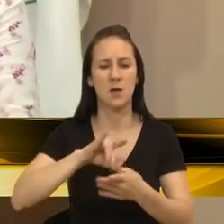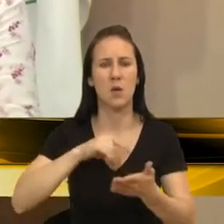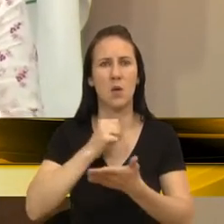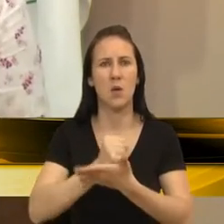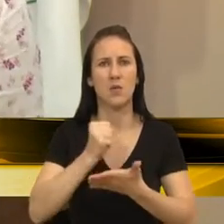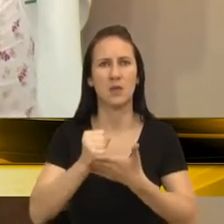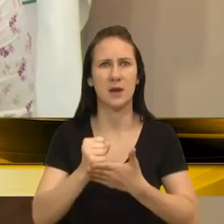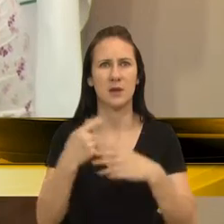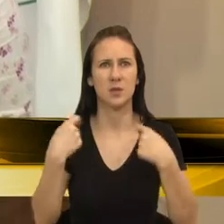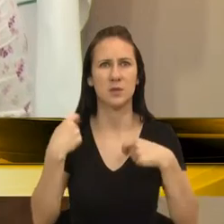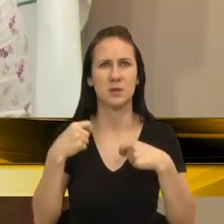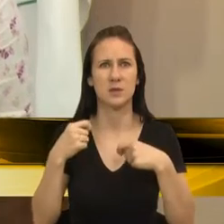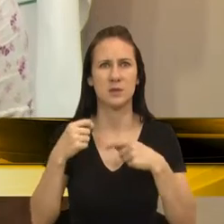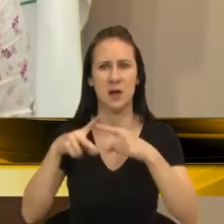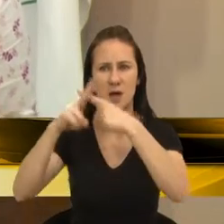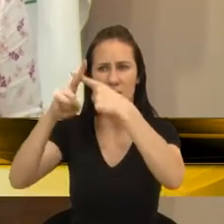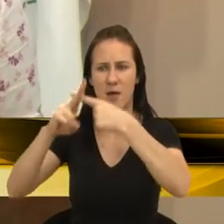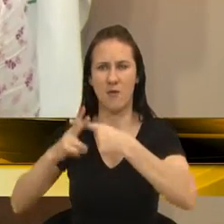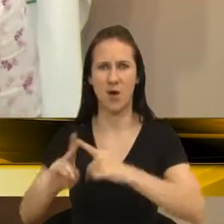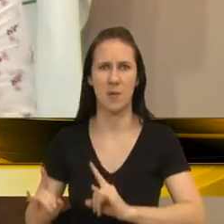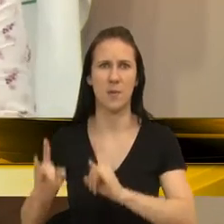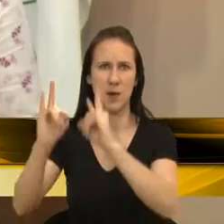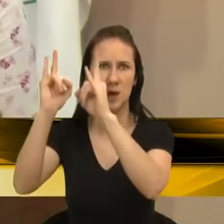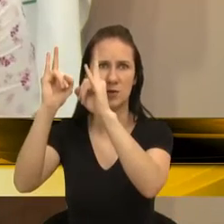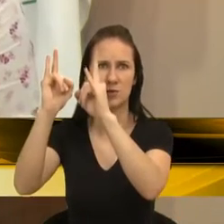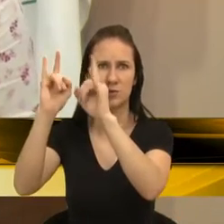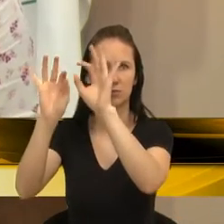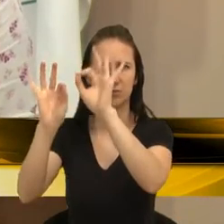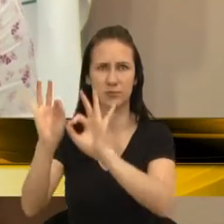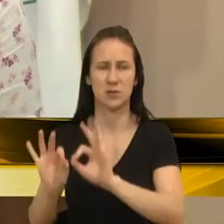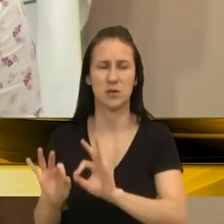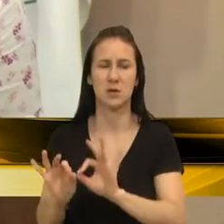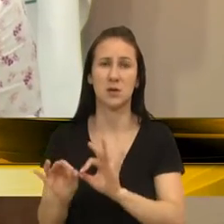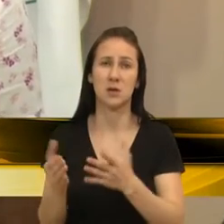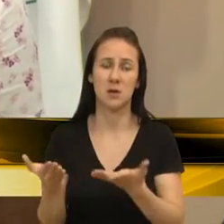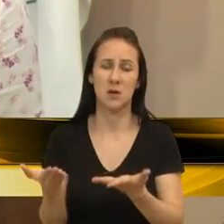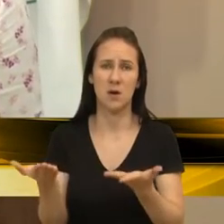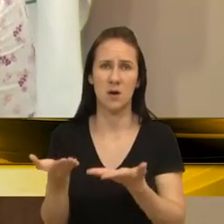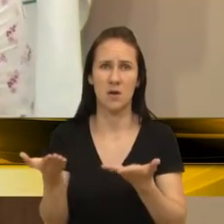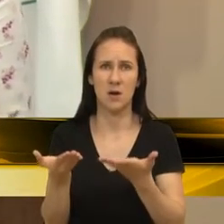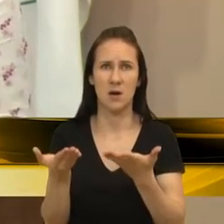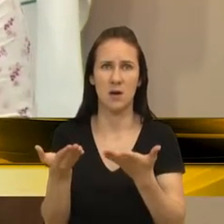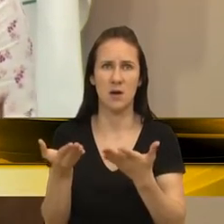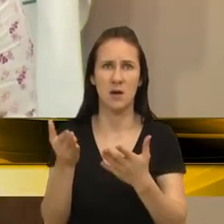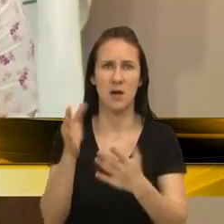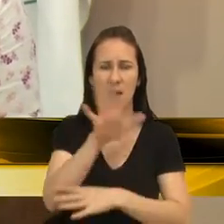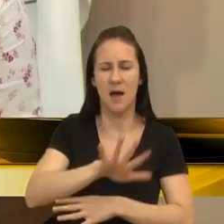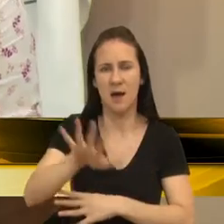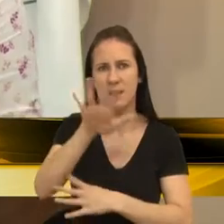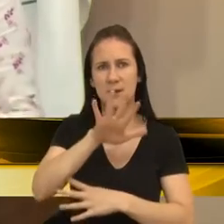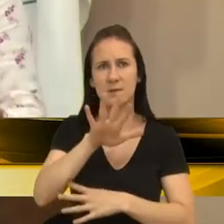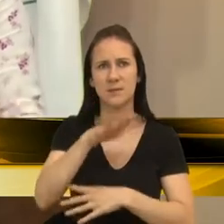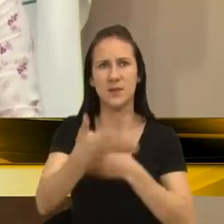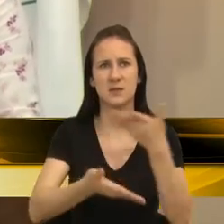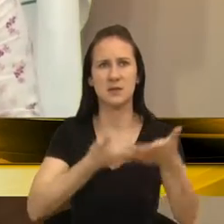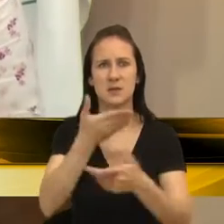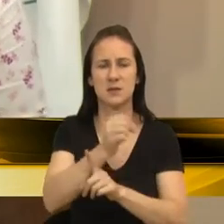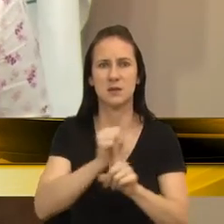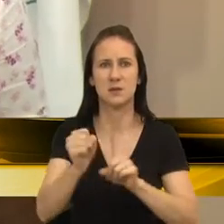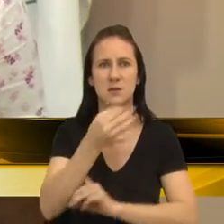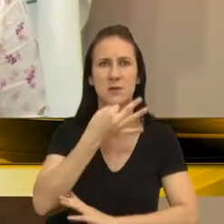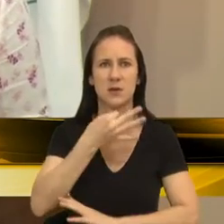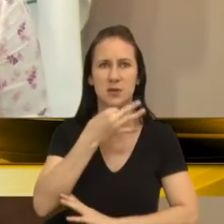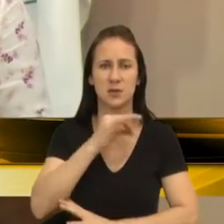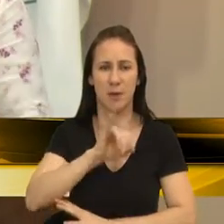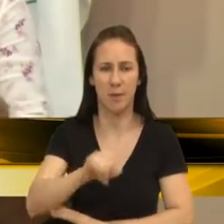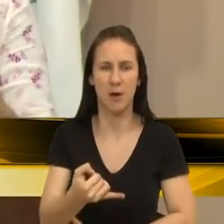de prédio ainda. Então, as entidades estão fazendo, na verdade, assistência social em Caxias do Sul. E estão sendo exploradas, né? E depois, claro, as